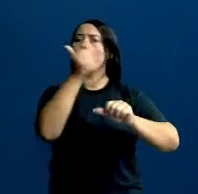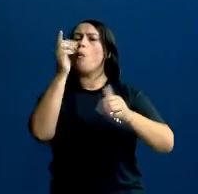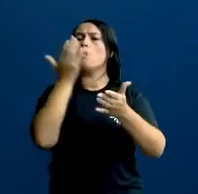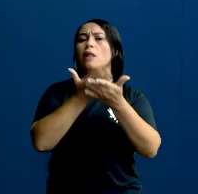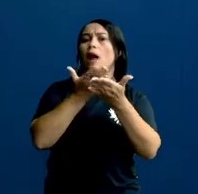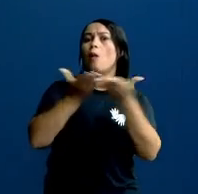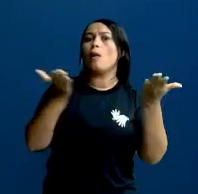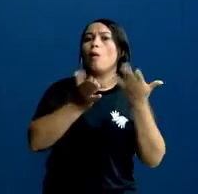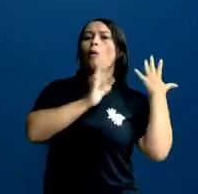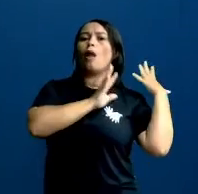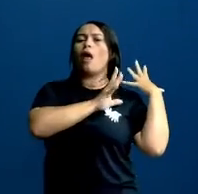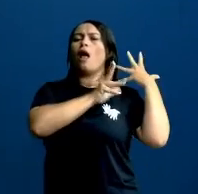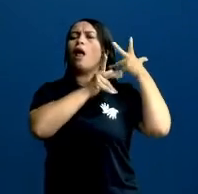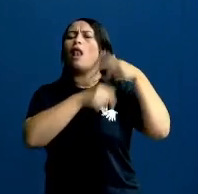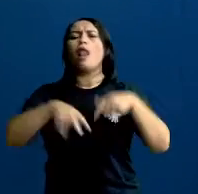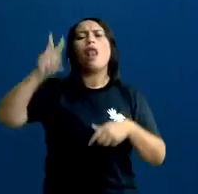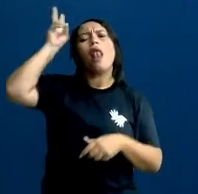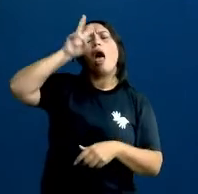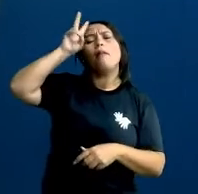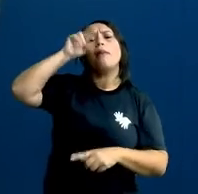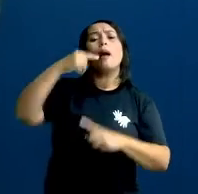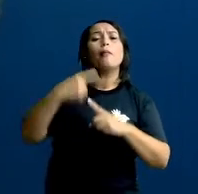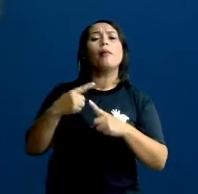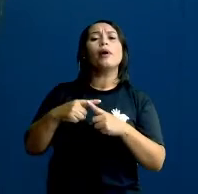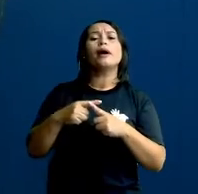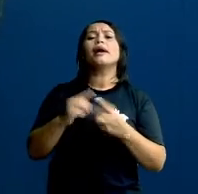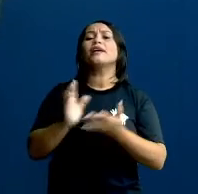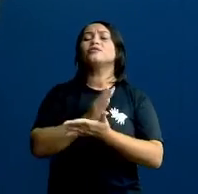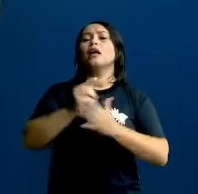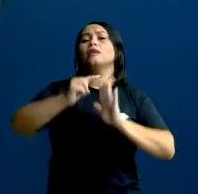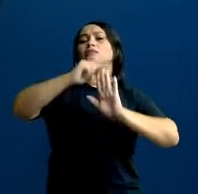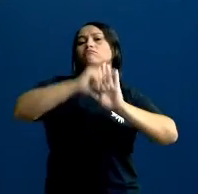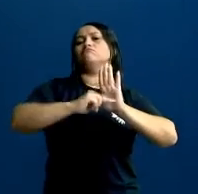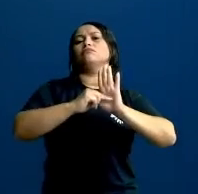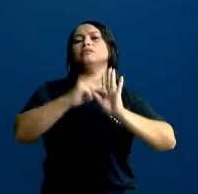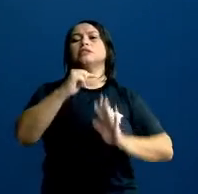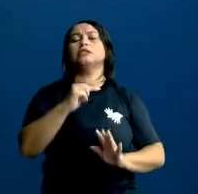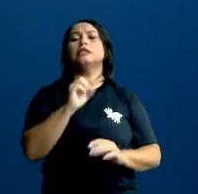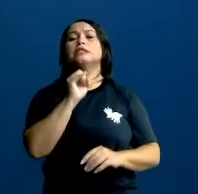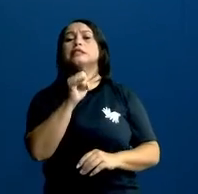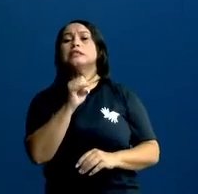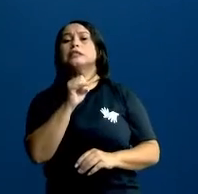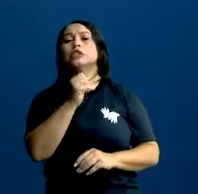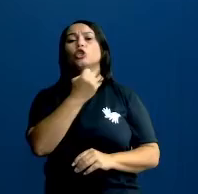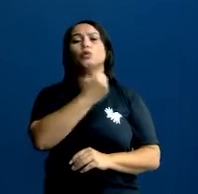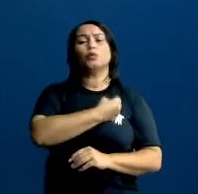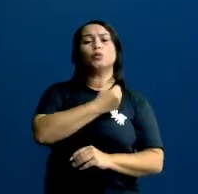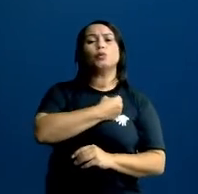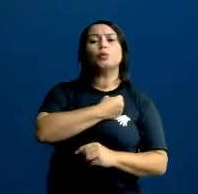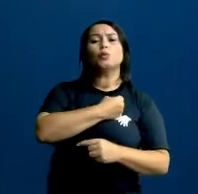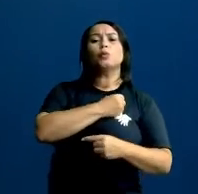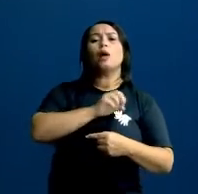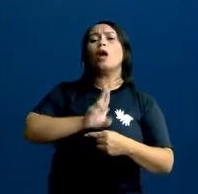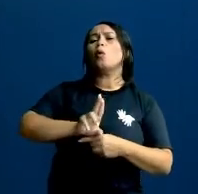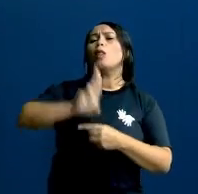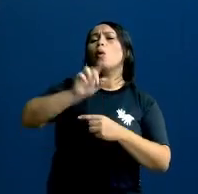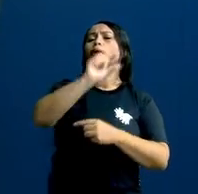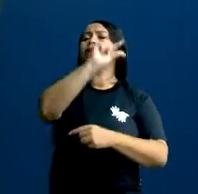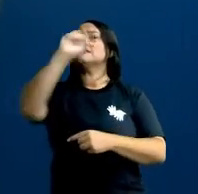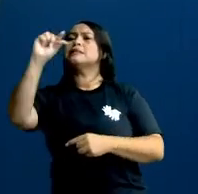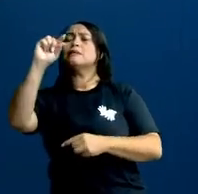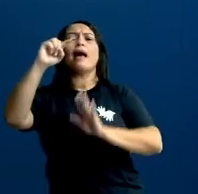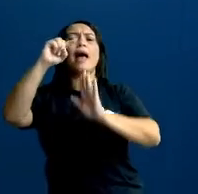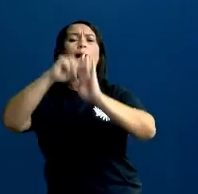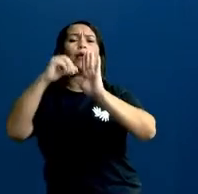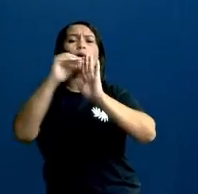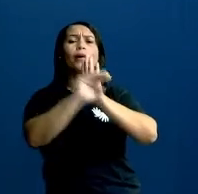queria relembrar, né? Como é que a gente pode fazer uma subtração se o número da ordem das unidades de cima é